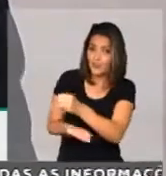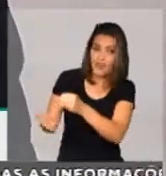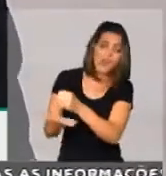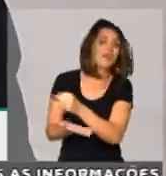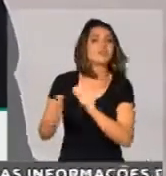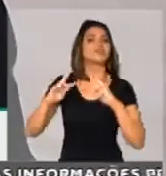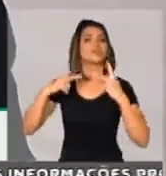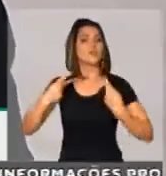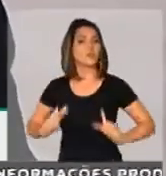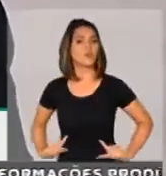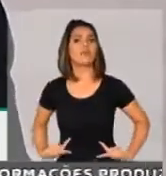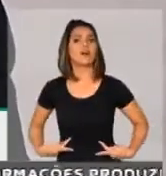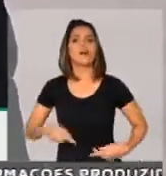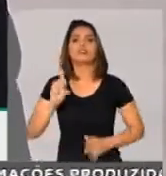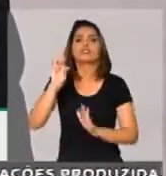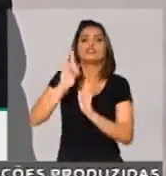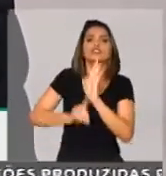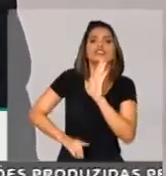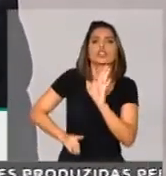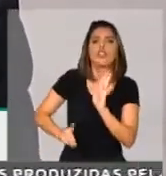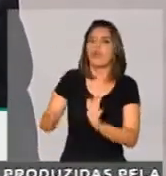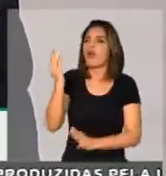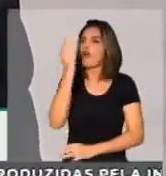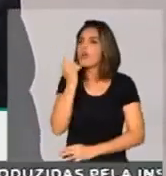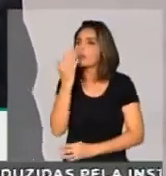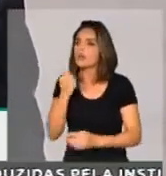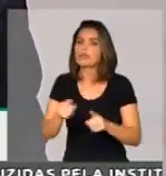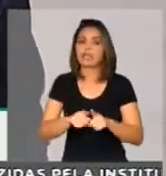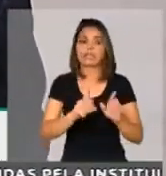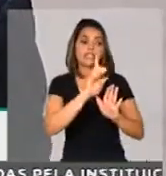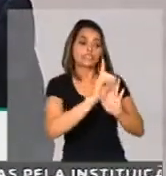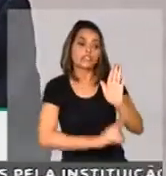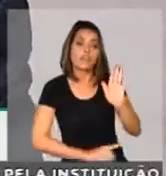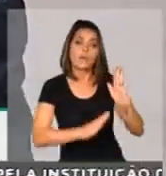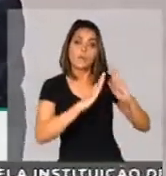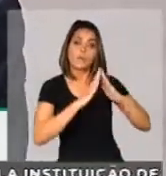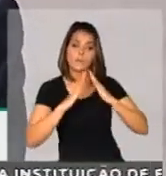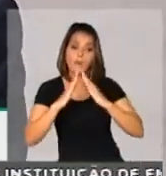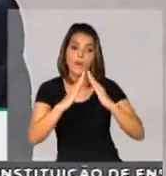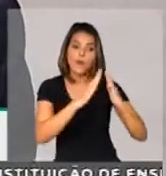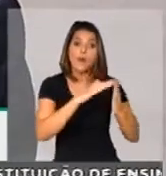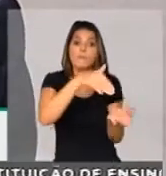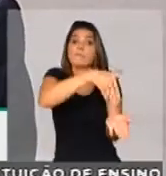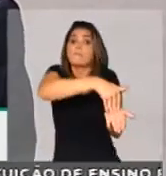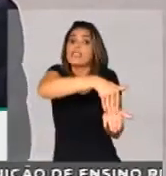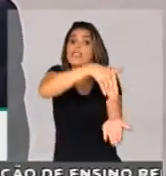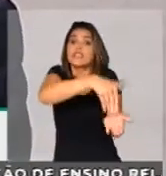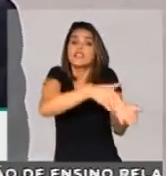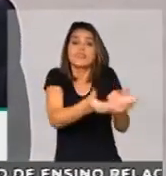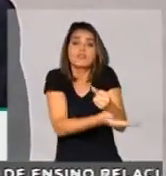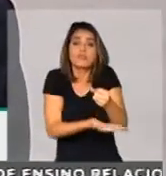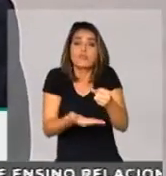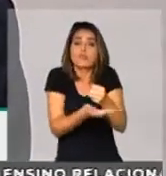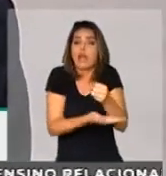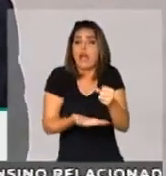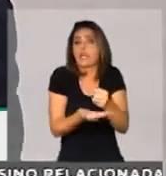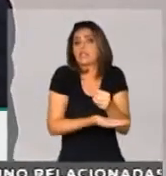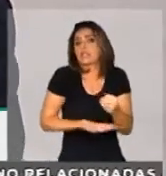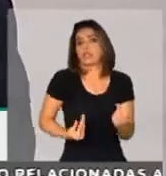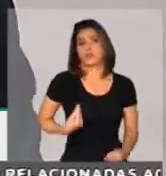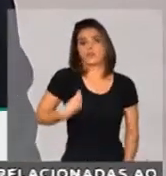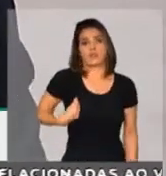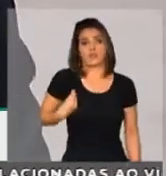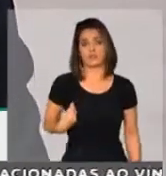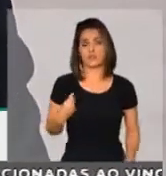que é o direito à alimentação, à moradia, né, a ter o mínimo de vida com dignidade. Por